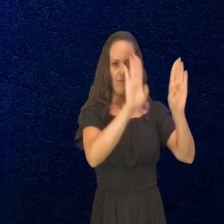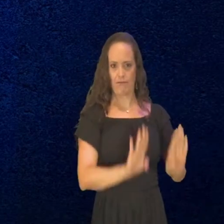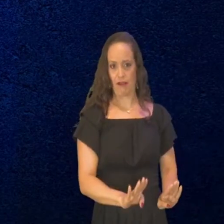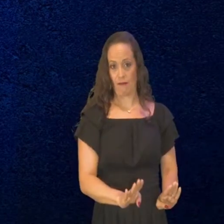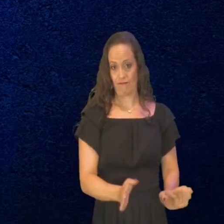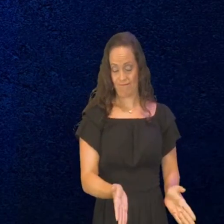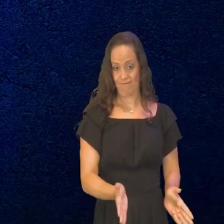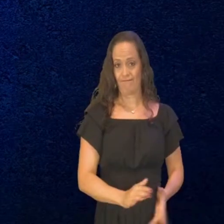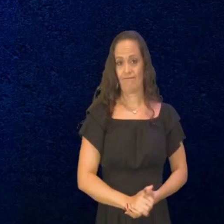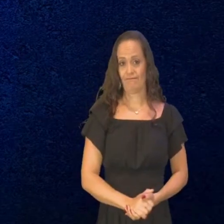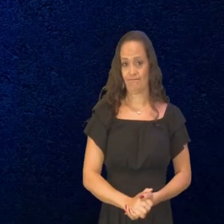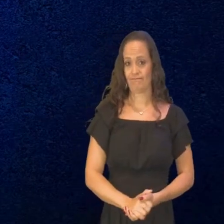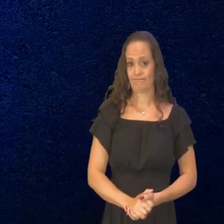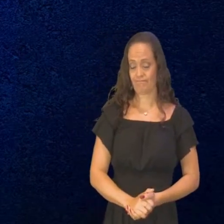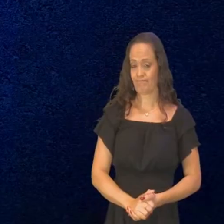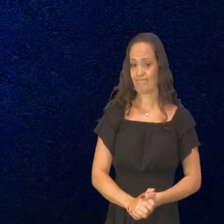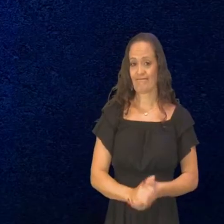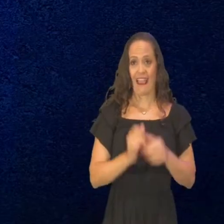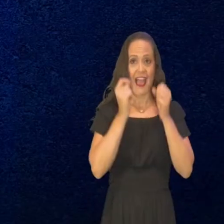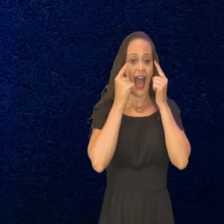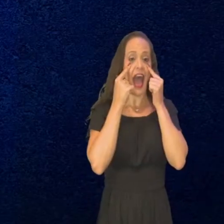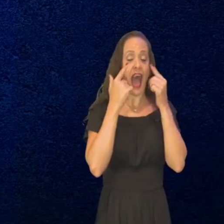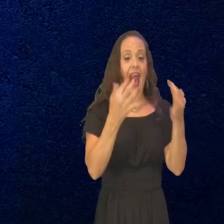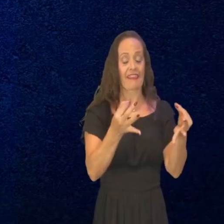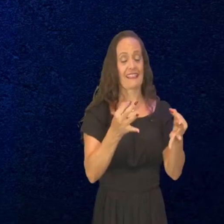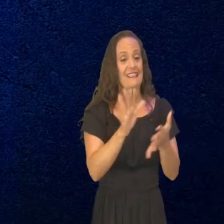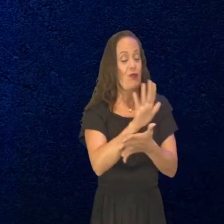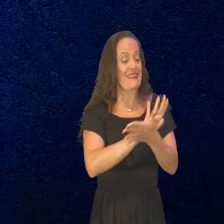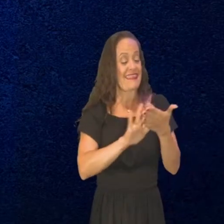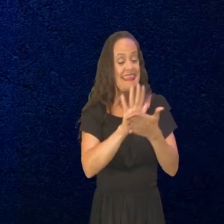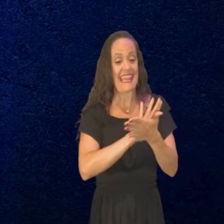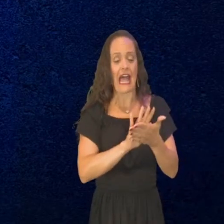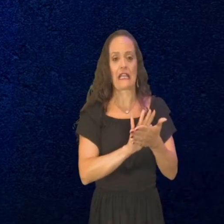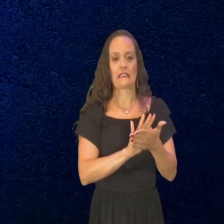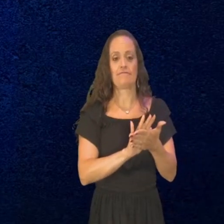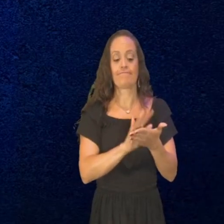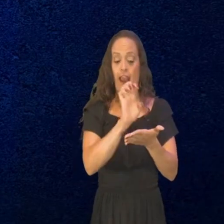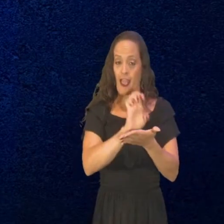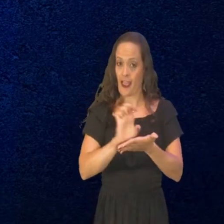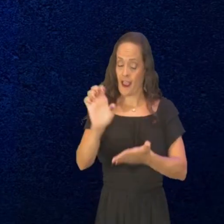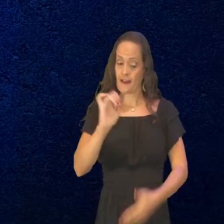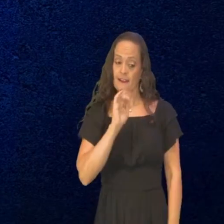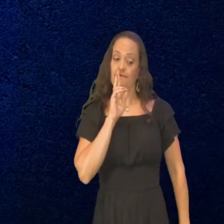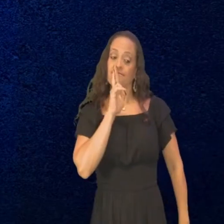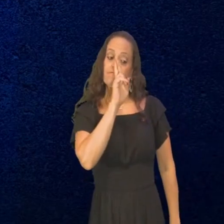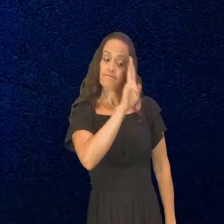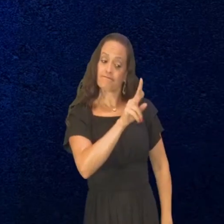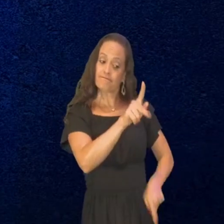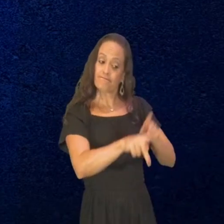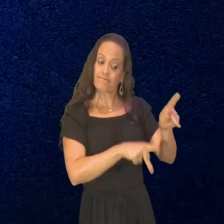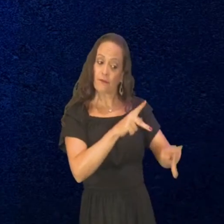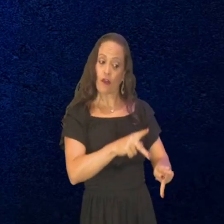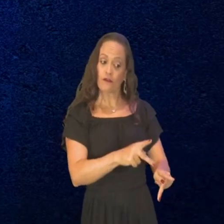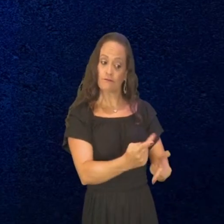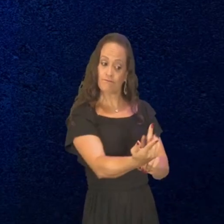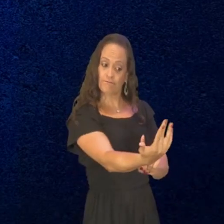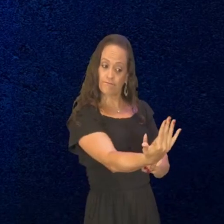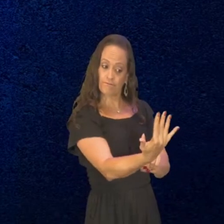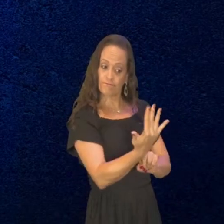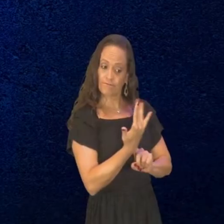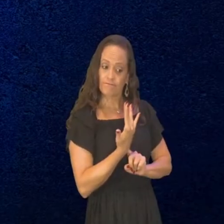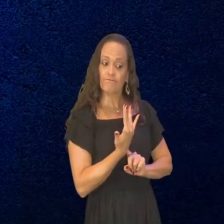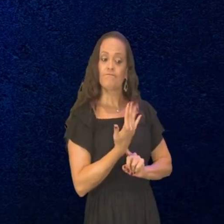resposta, nem atenção alguma. Então Elias disse ao povo: Aproximem-se de